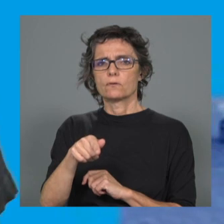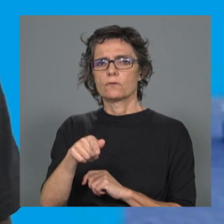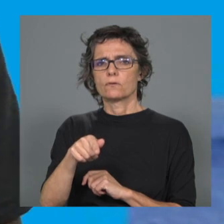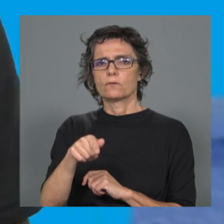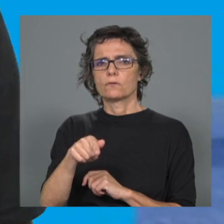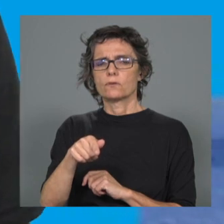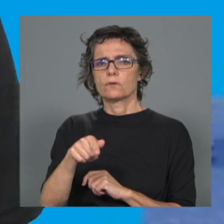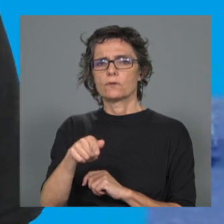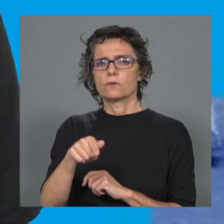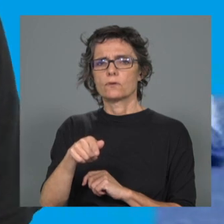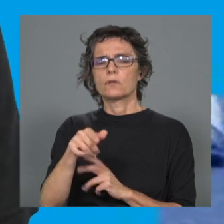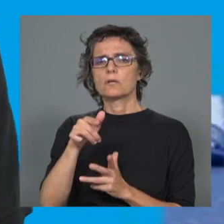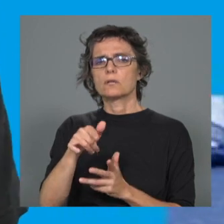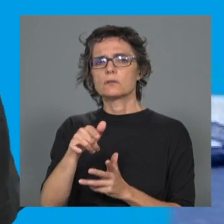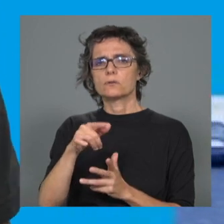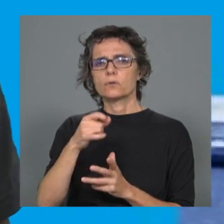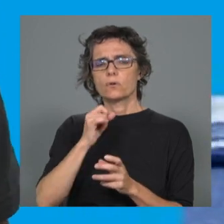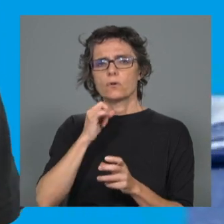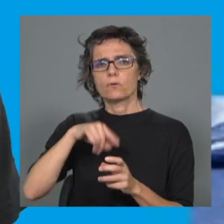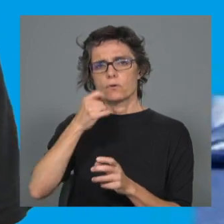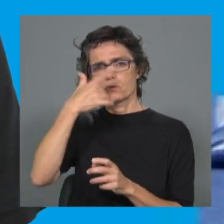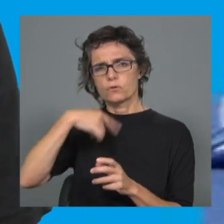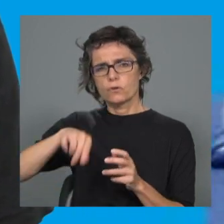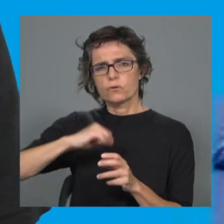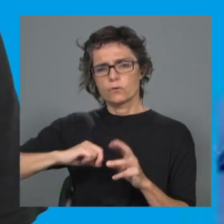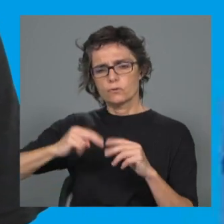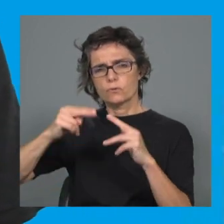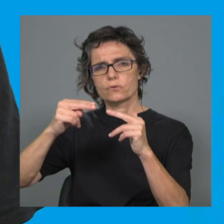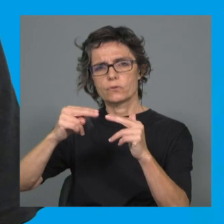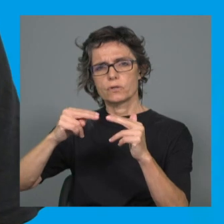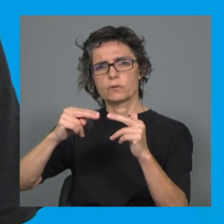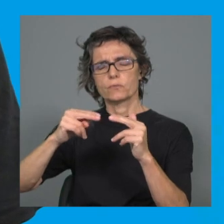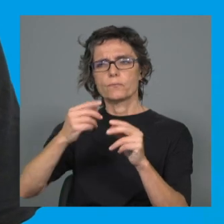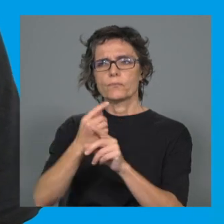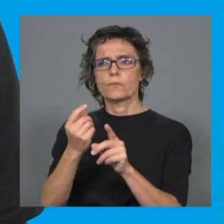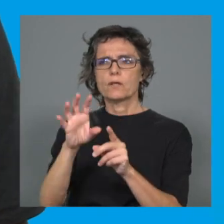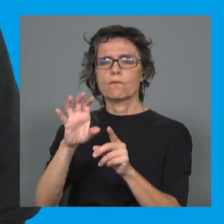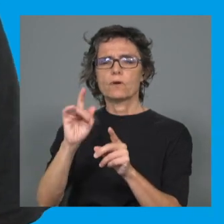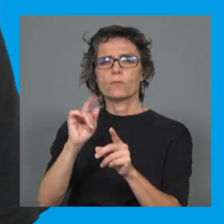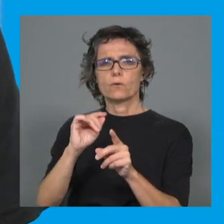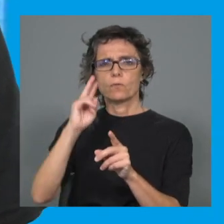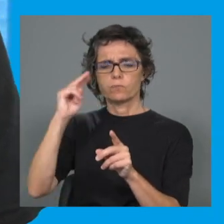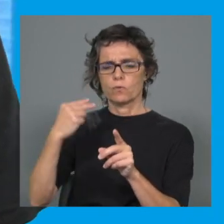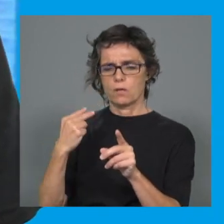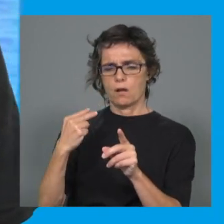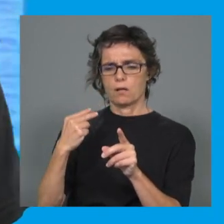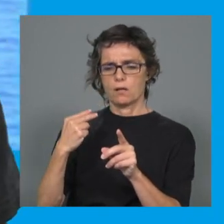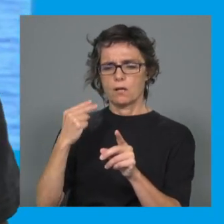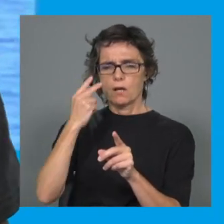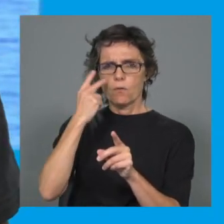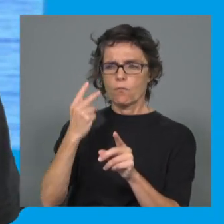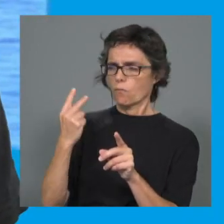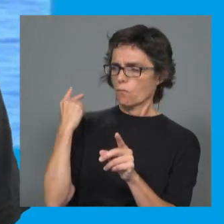construção da nossa narrativa, mas também, sobretudo, podermos olhar para a nossa história e conseguirmos dar um